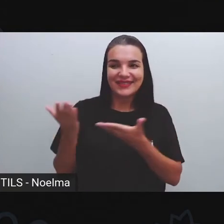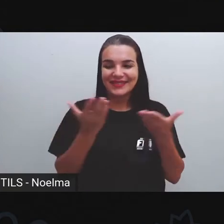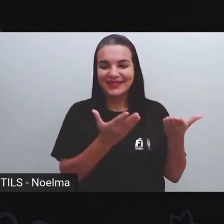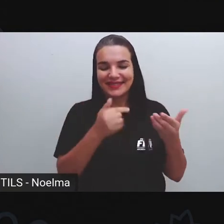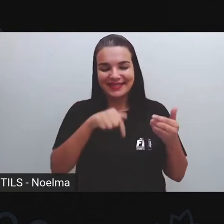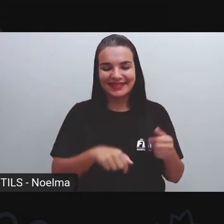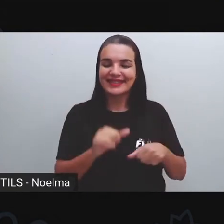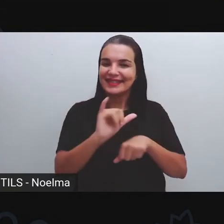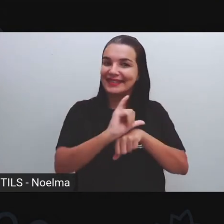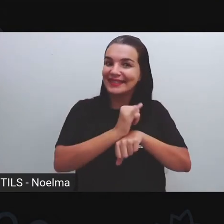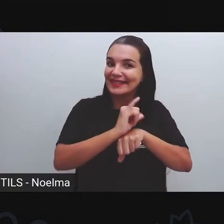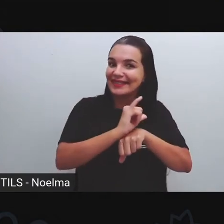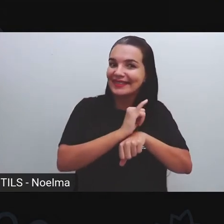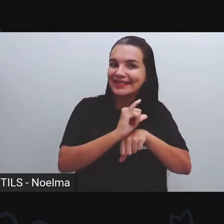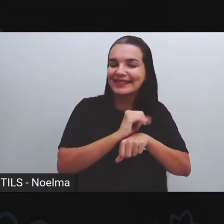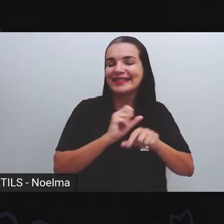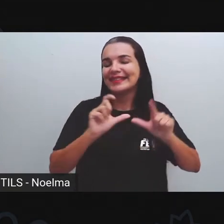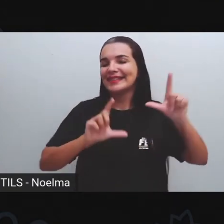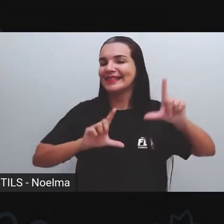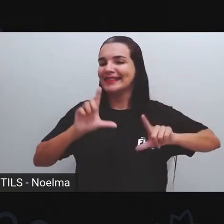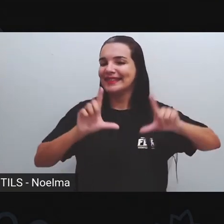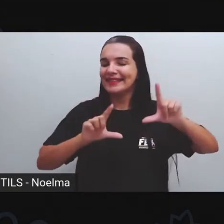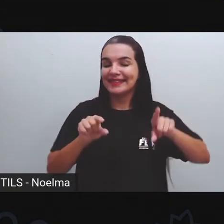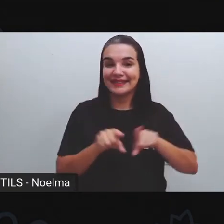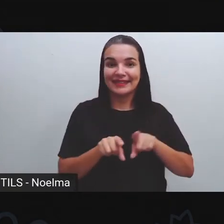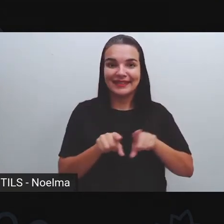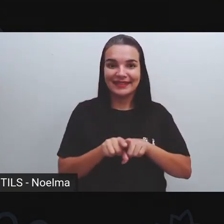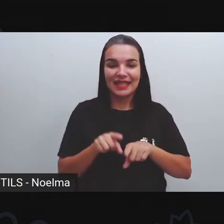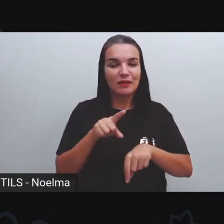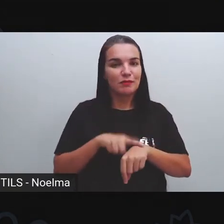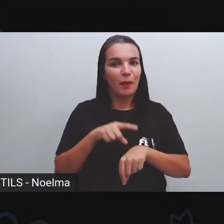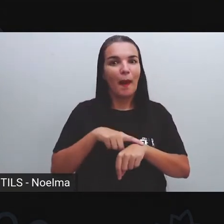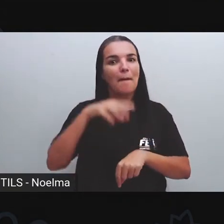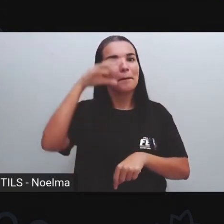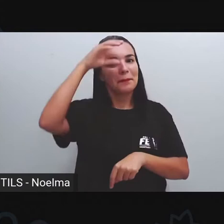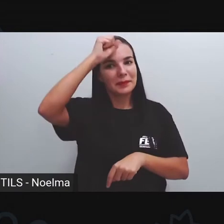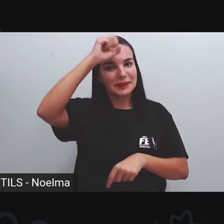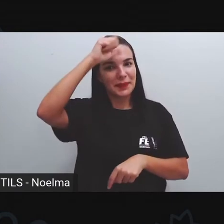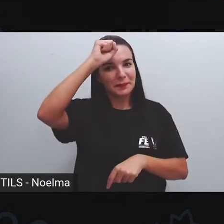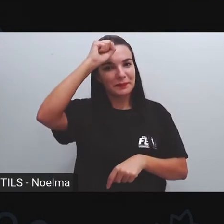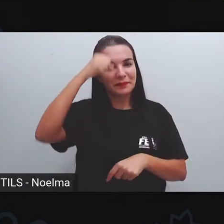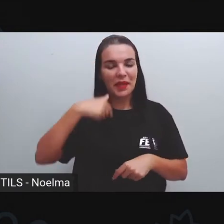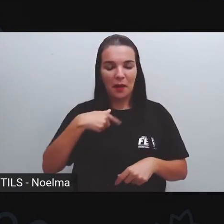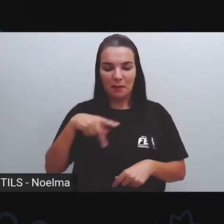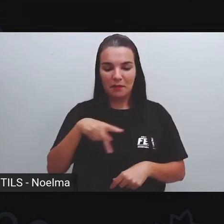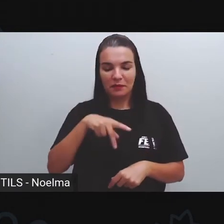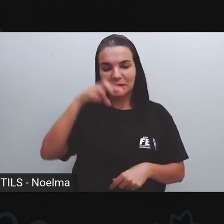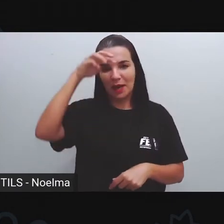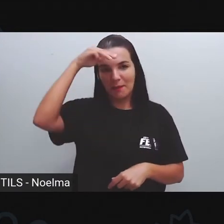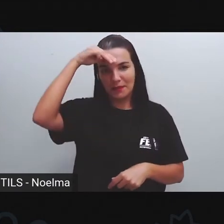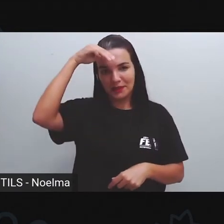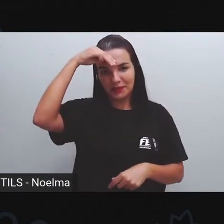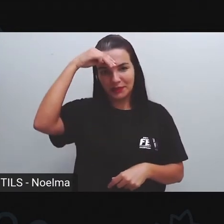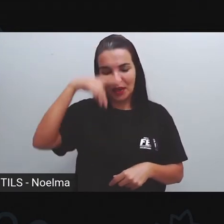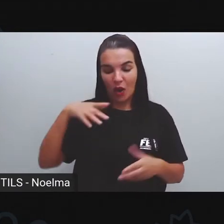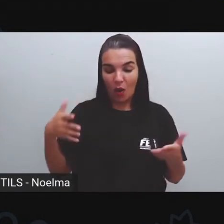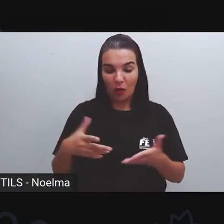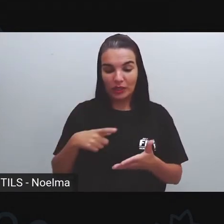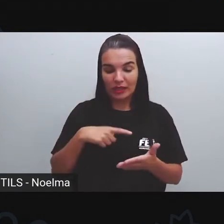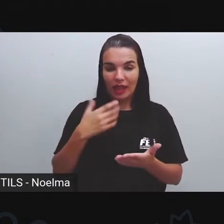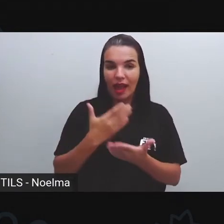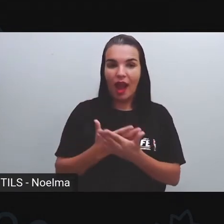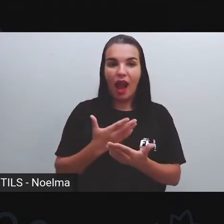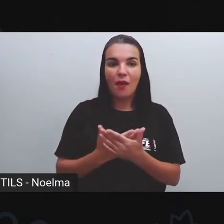vocês aqui no nosso canal para mais um momento de muito aprendizado. Eu sou a professora Mith e hoje nós